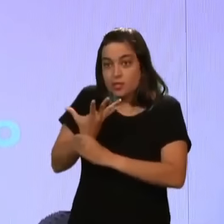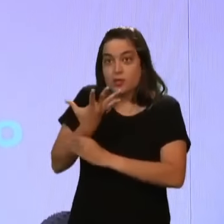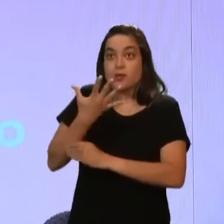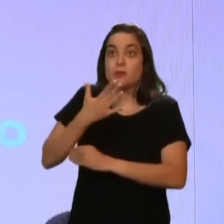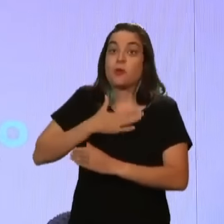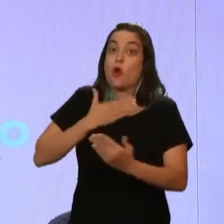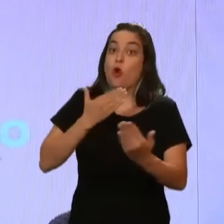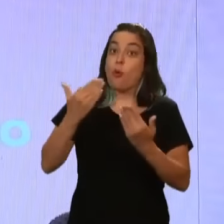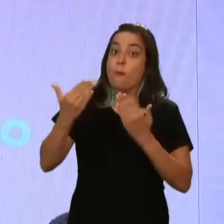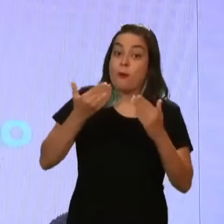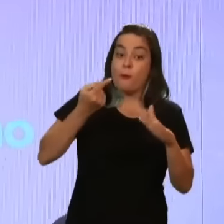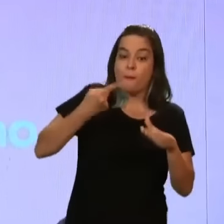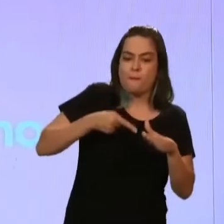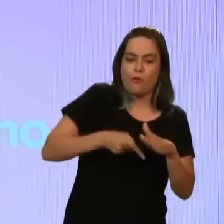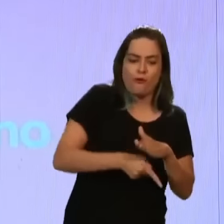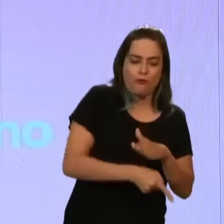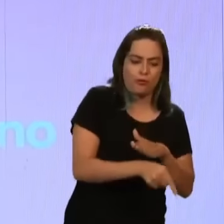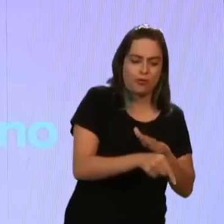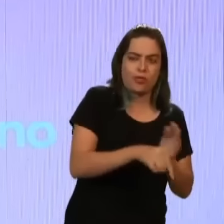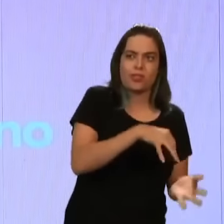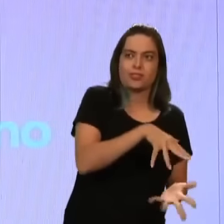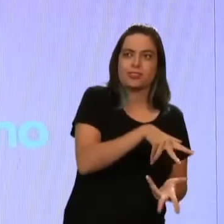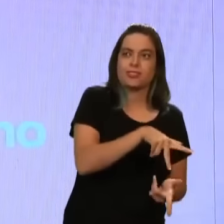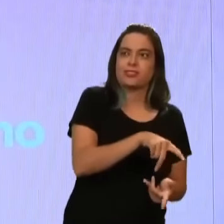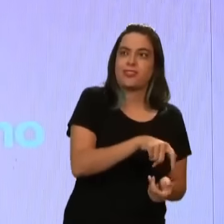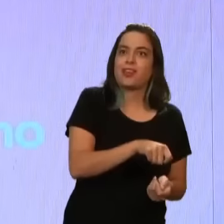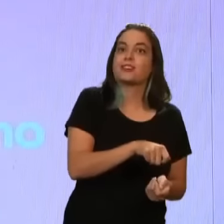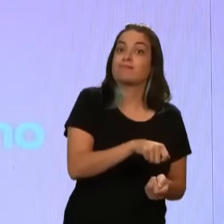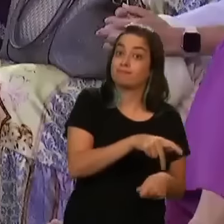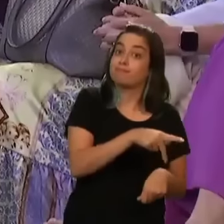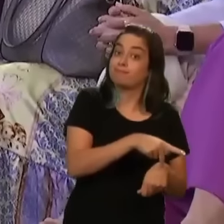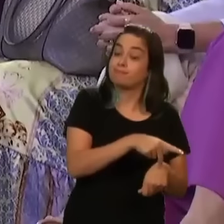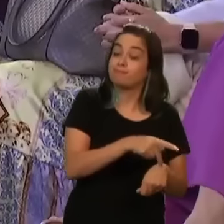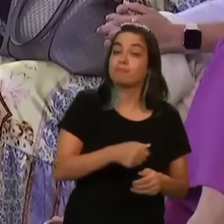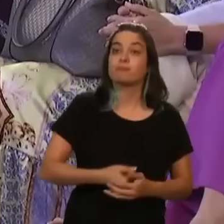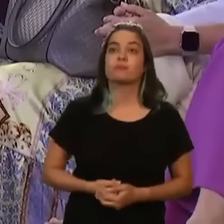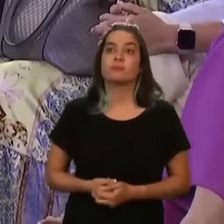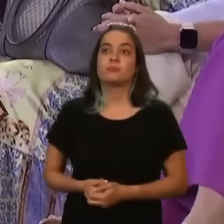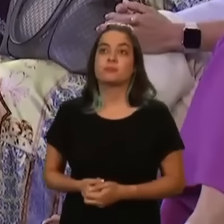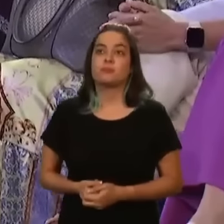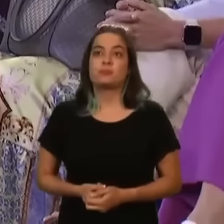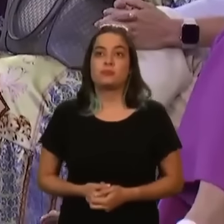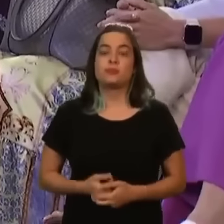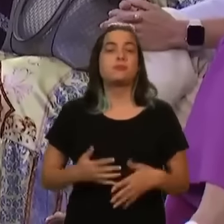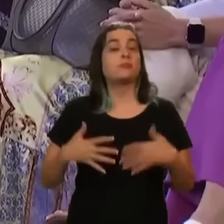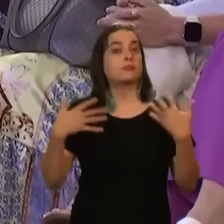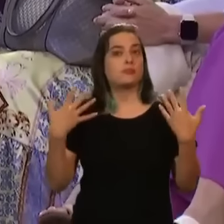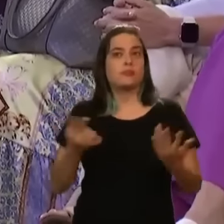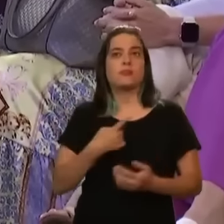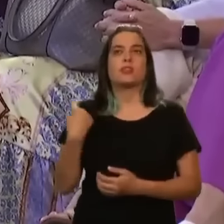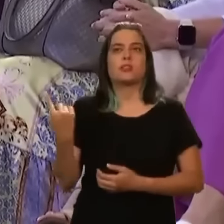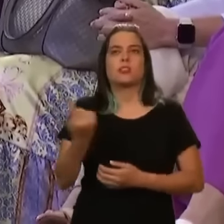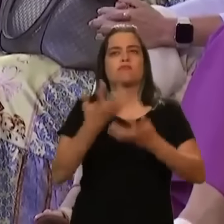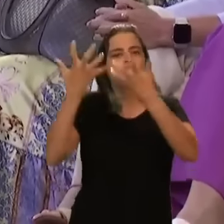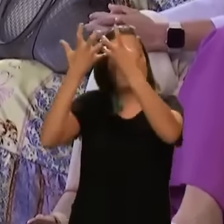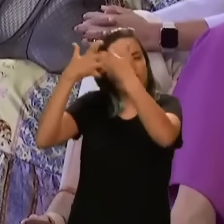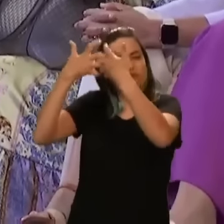nas profundezas da terra. E é assim que a gente vai meditar